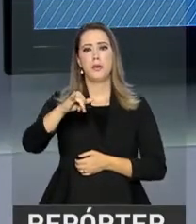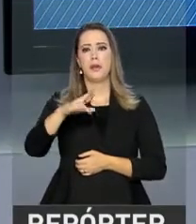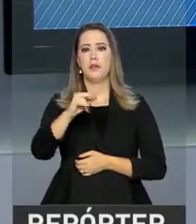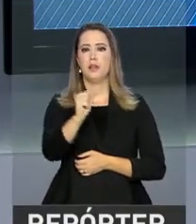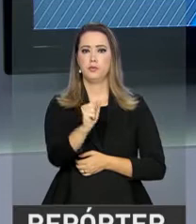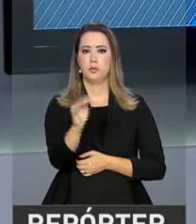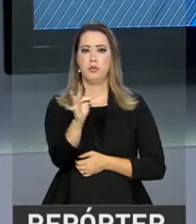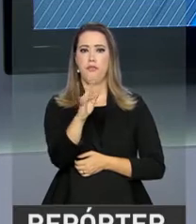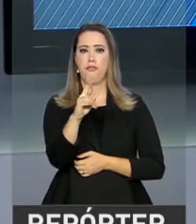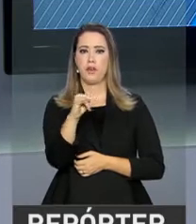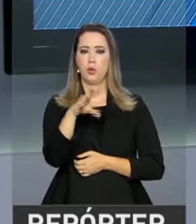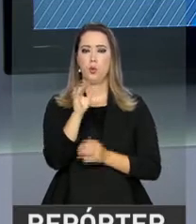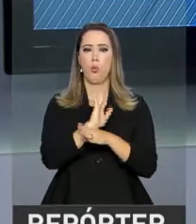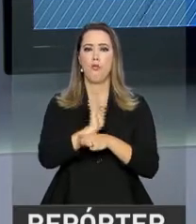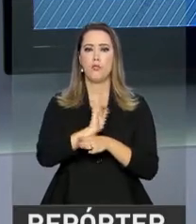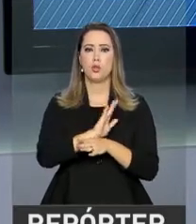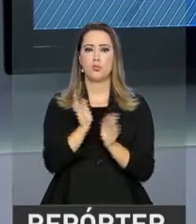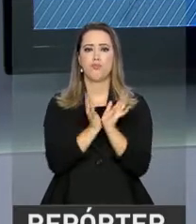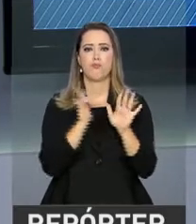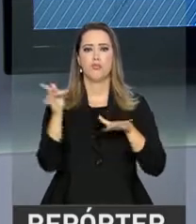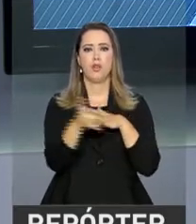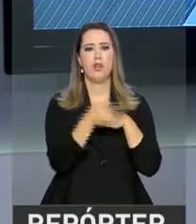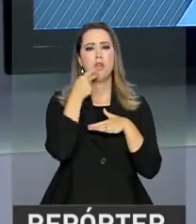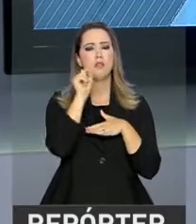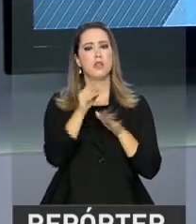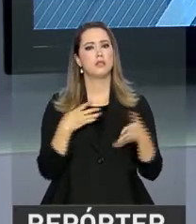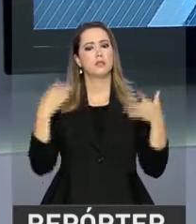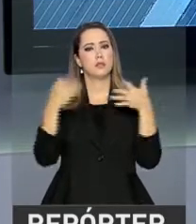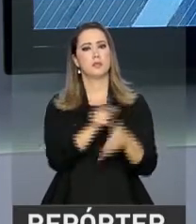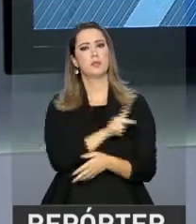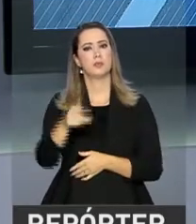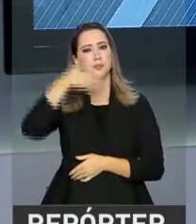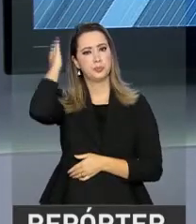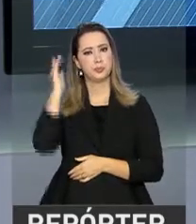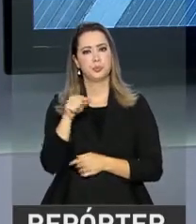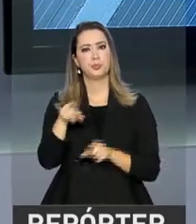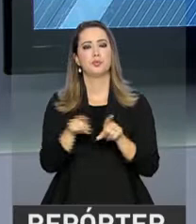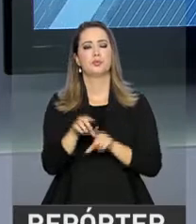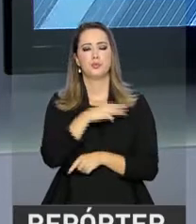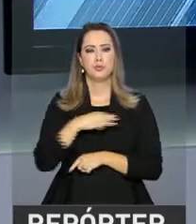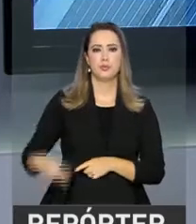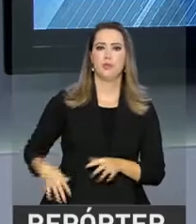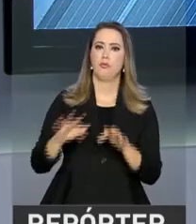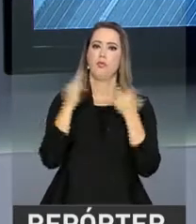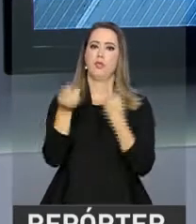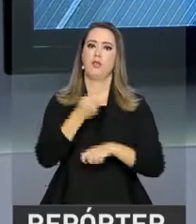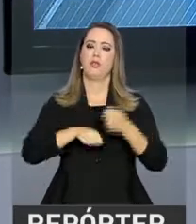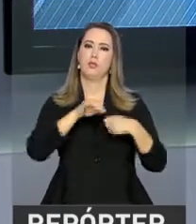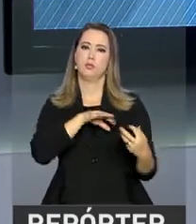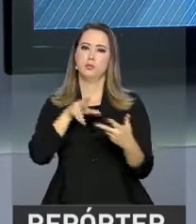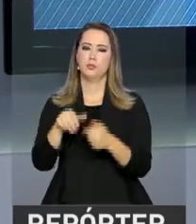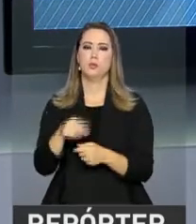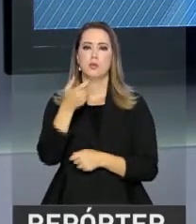franco divulgou um vídeo nas redes sociais em que fala da participação do presidente michel temer e de ministros no fórum econômico